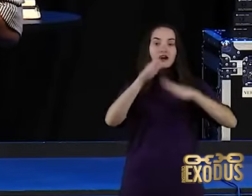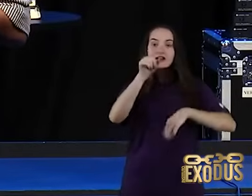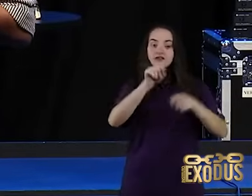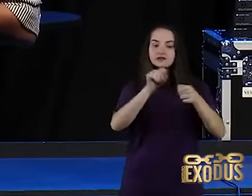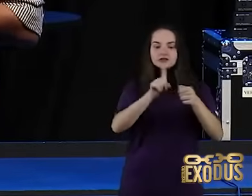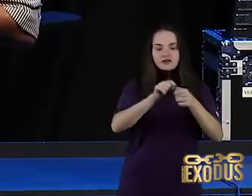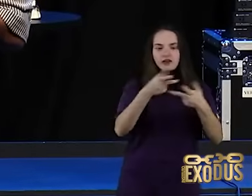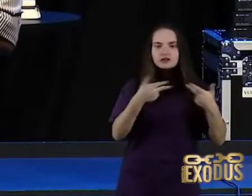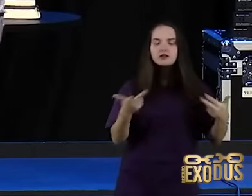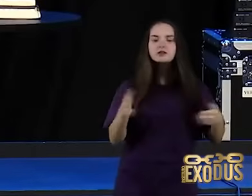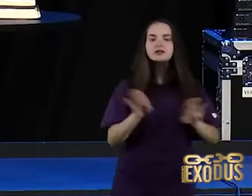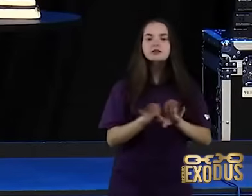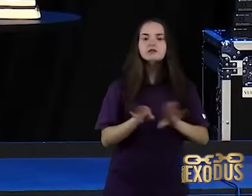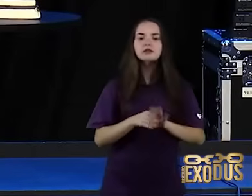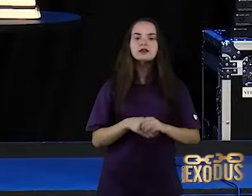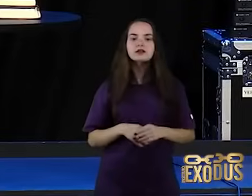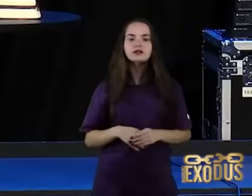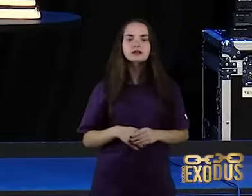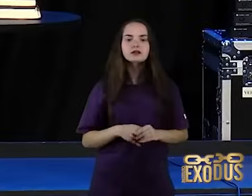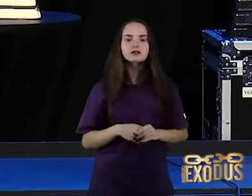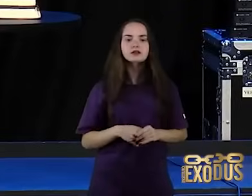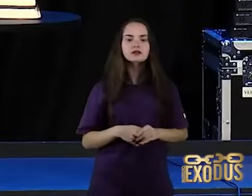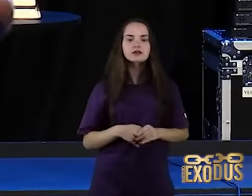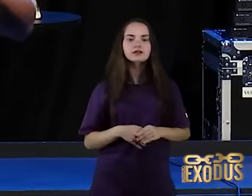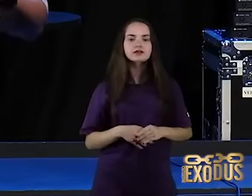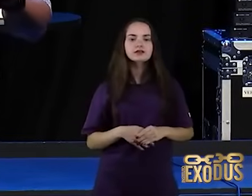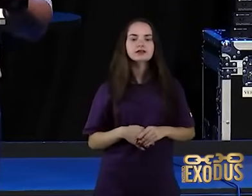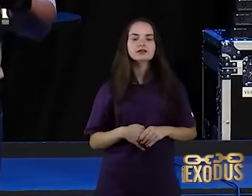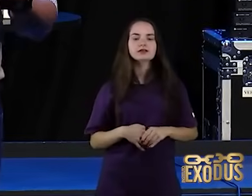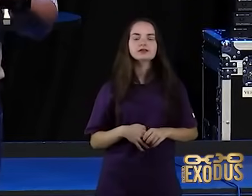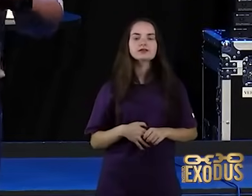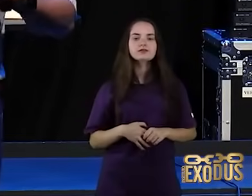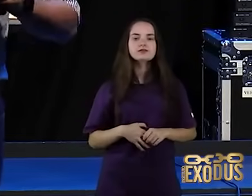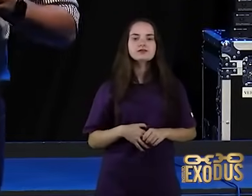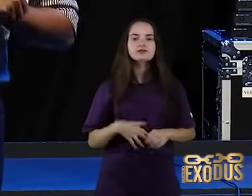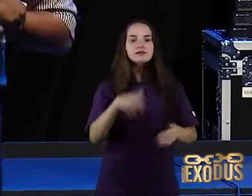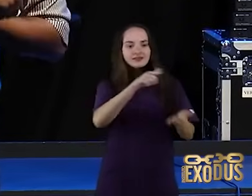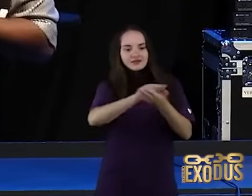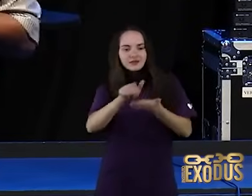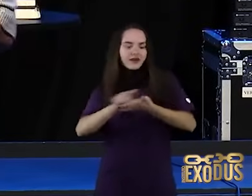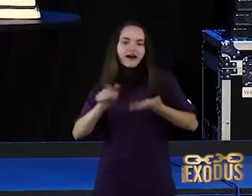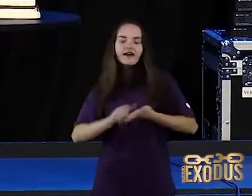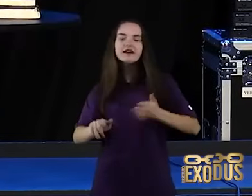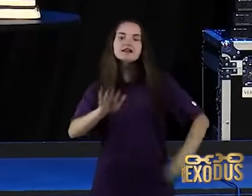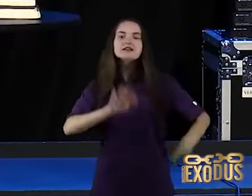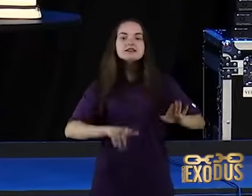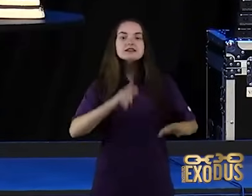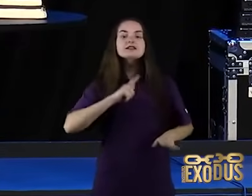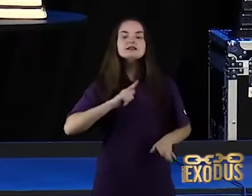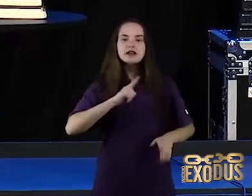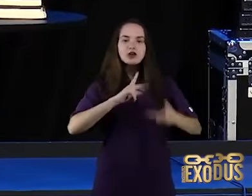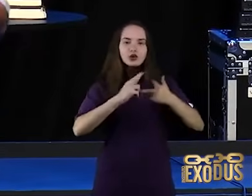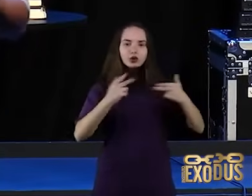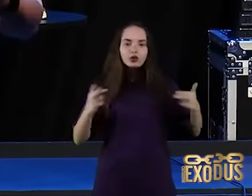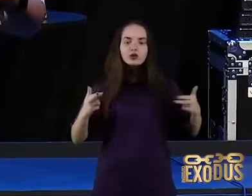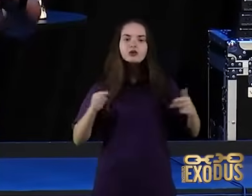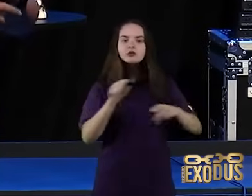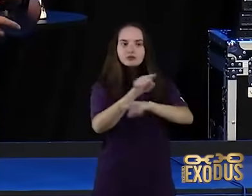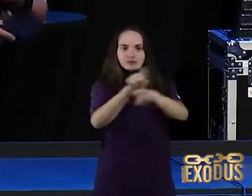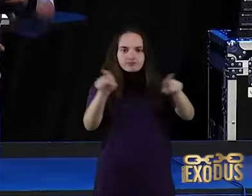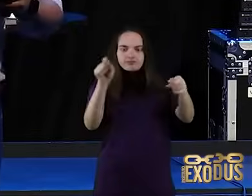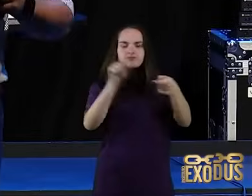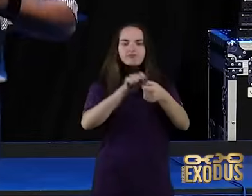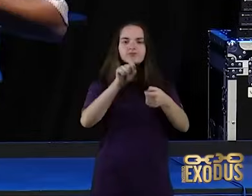sabe fazer porque tirar Aquele lixo do Cantinho é só você que sabe fazer existe algo que você faz tão bem